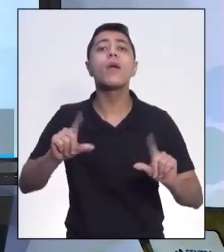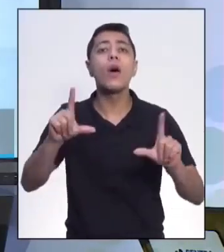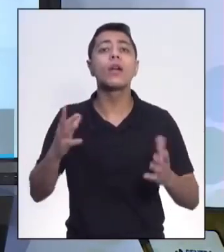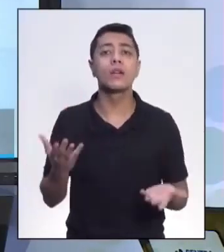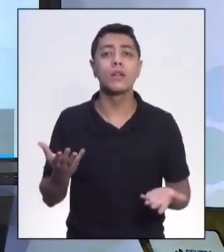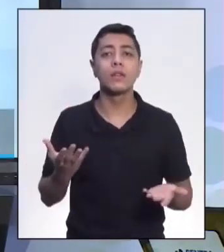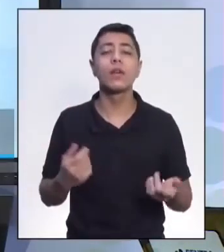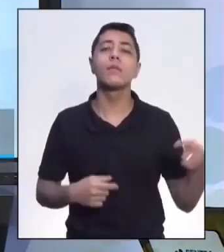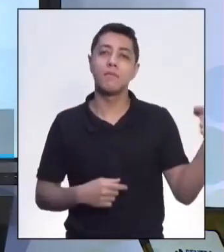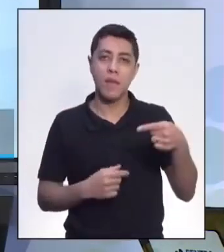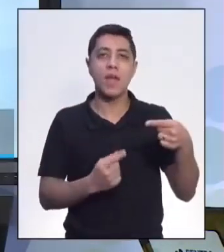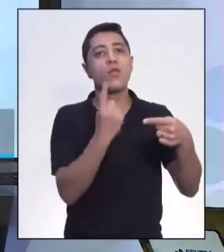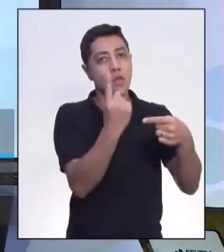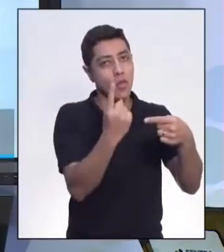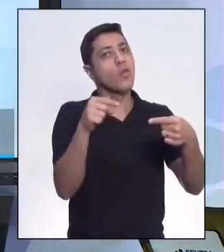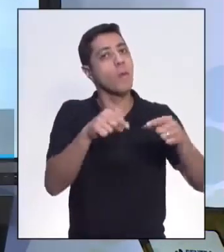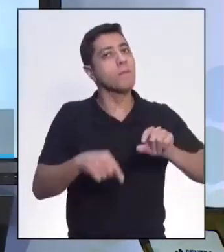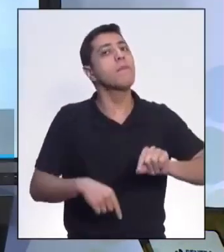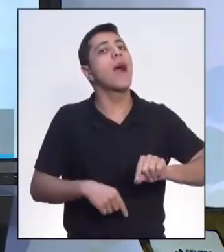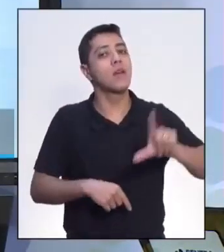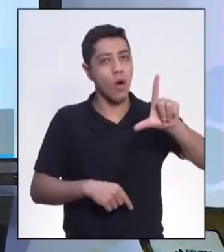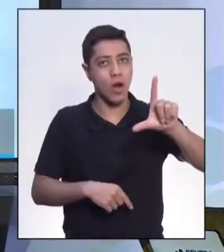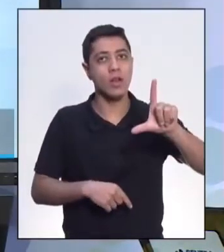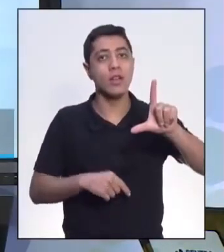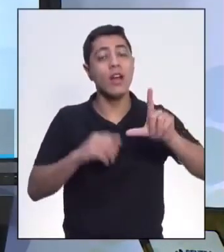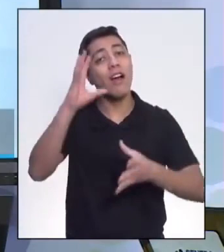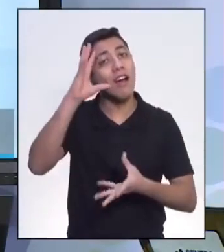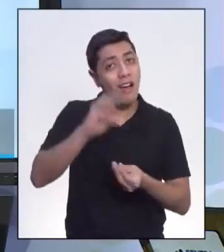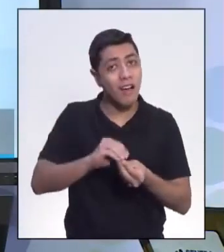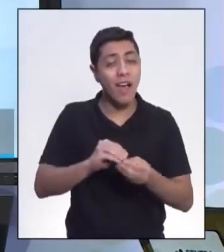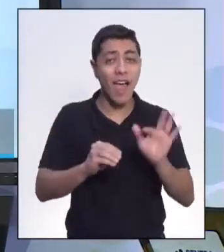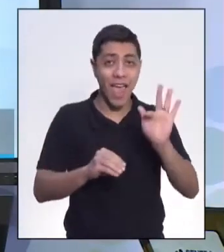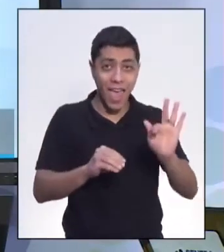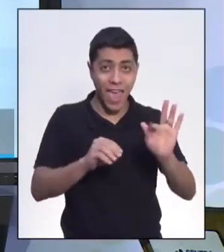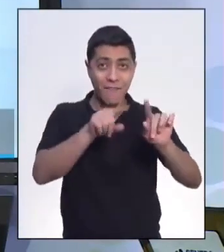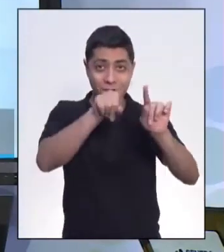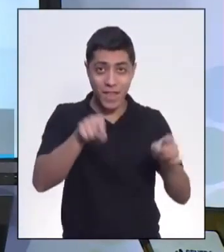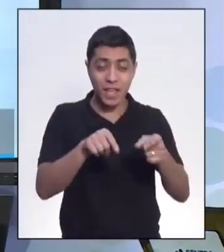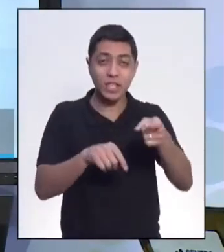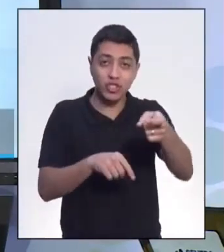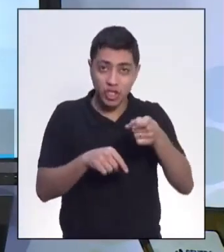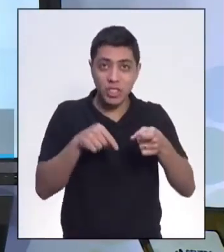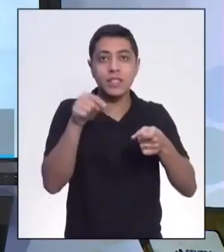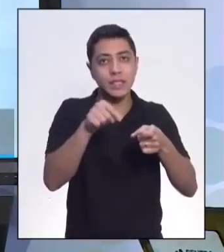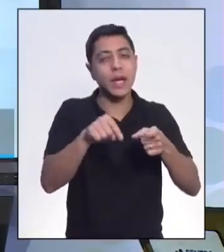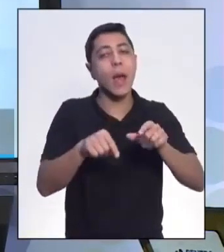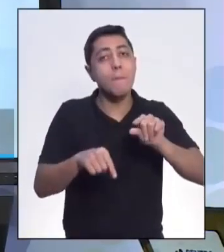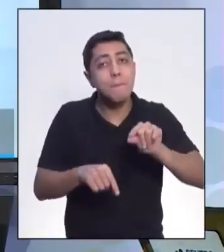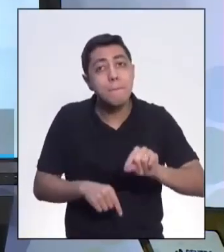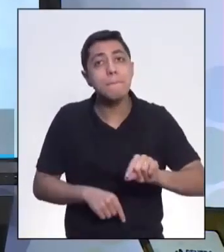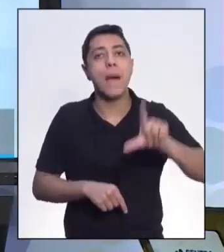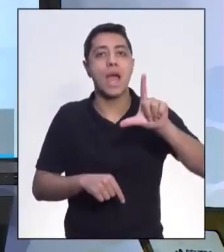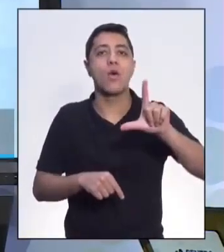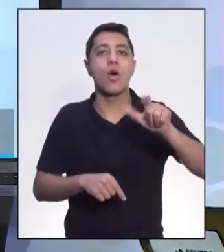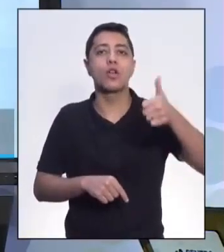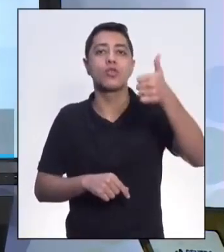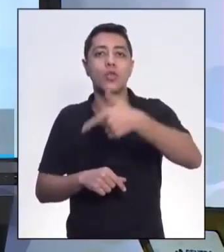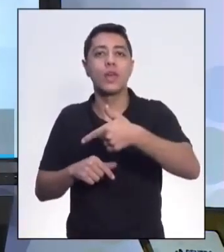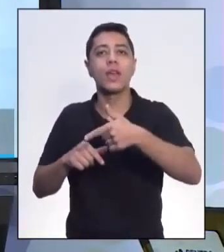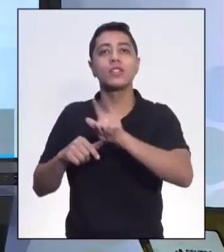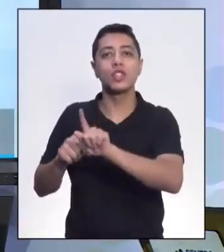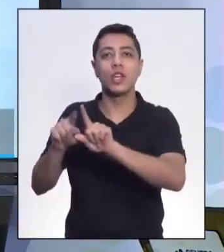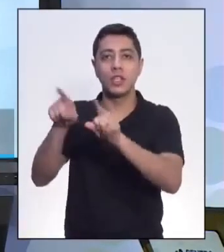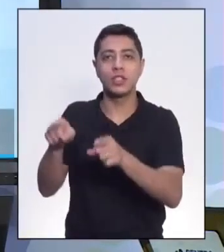3? Significa que a minha função f de x é maior ou igual à minha função g de x